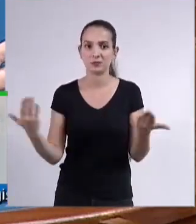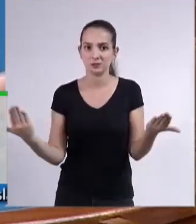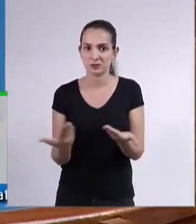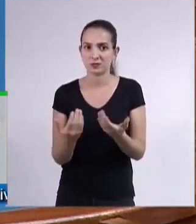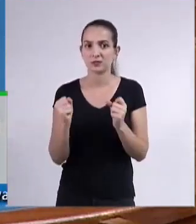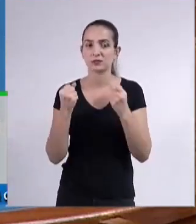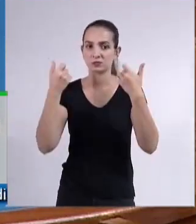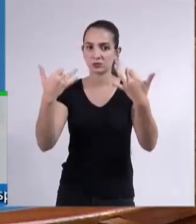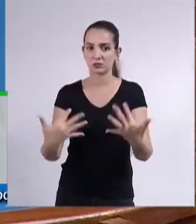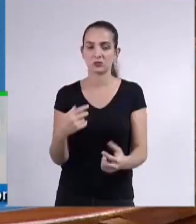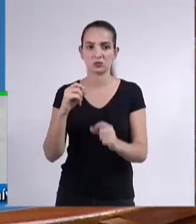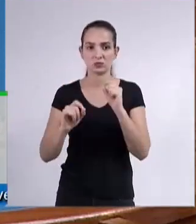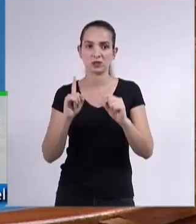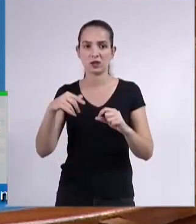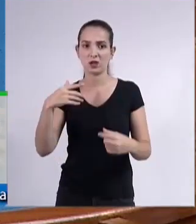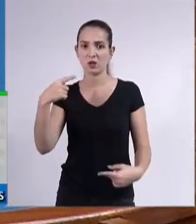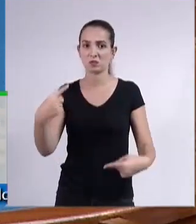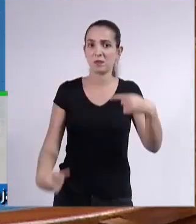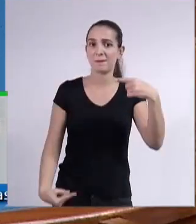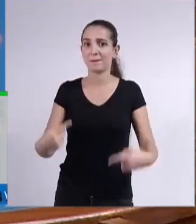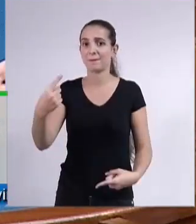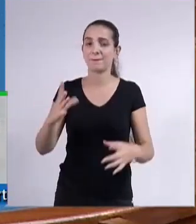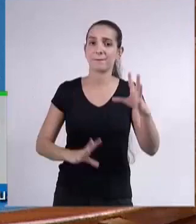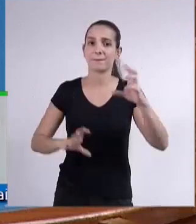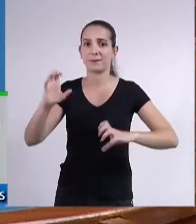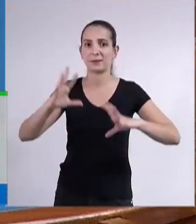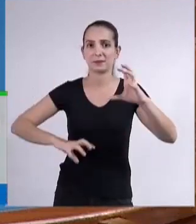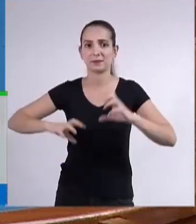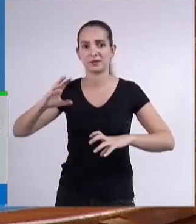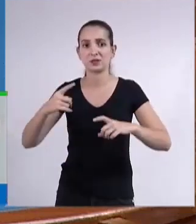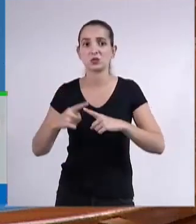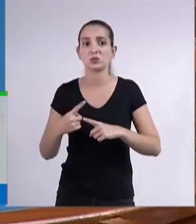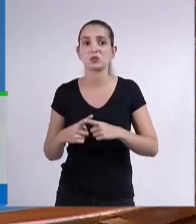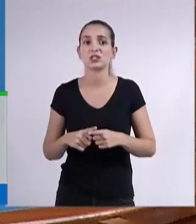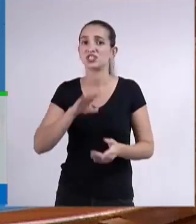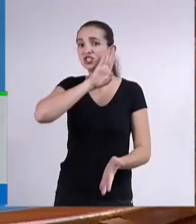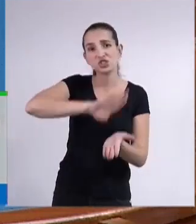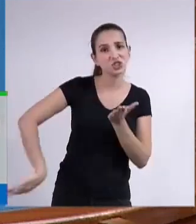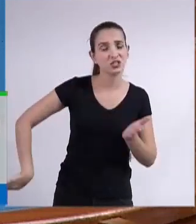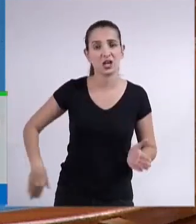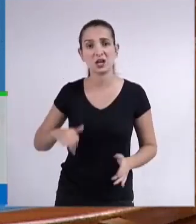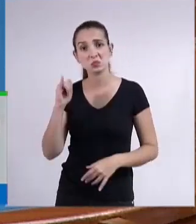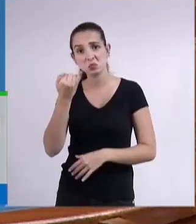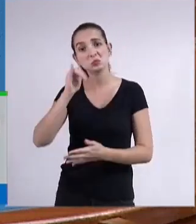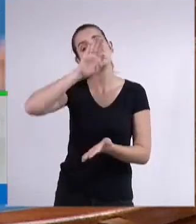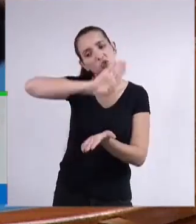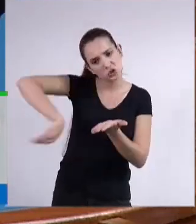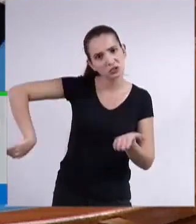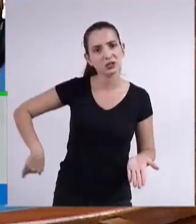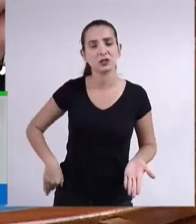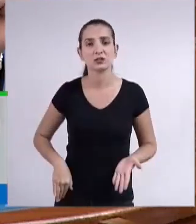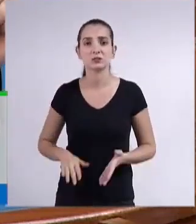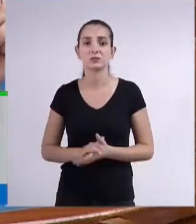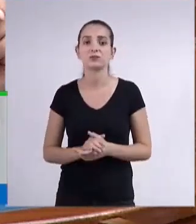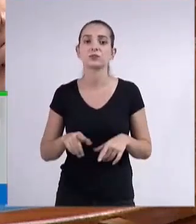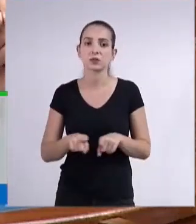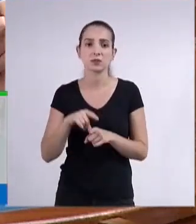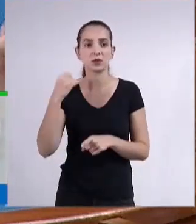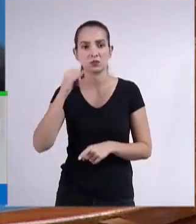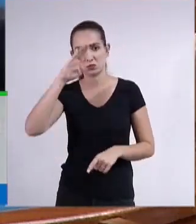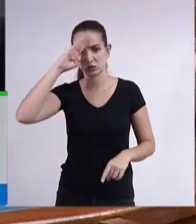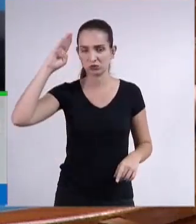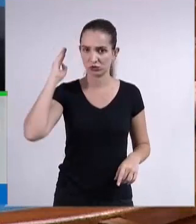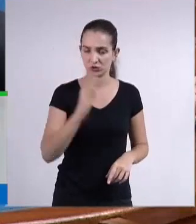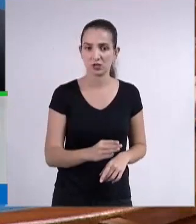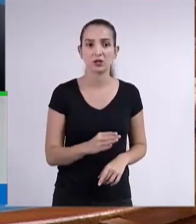briga com o governo para desonerar esses encargos setoriais da conta de energia. Impostos diretos e